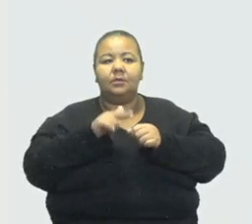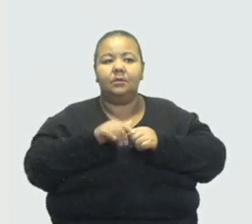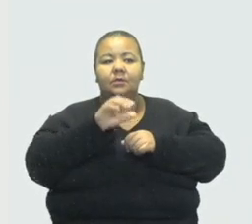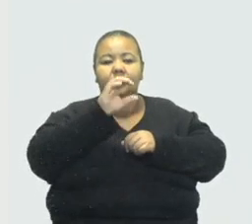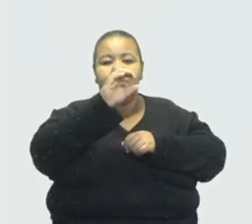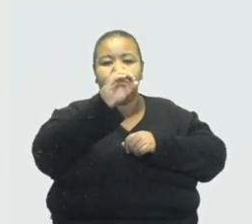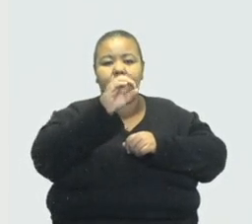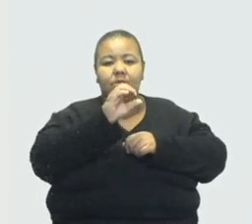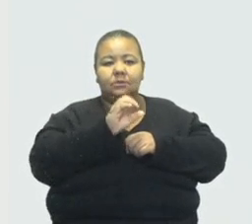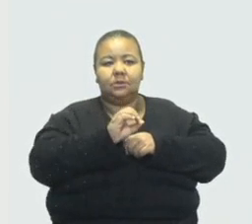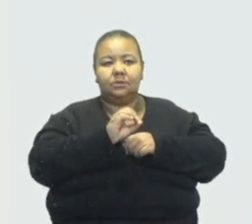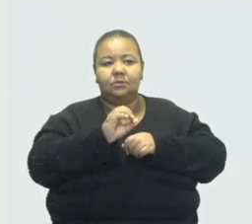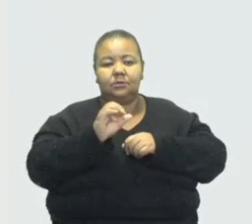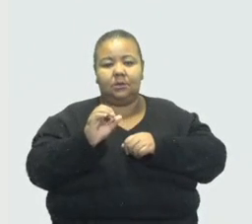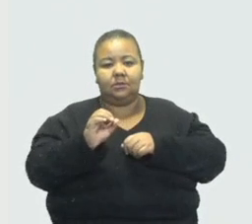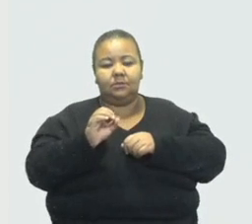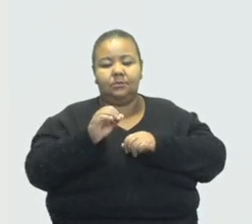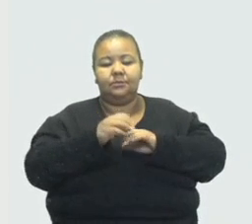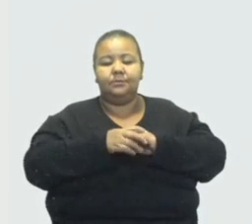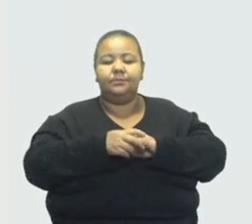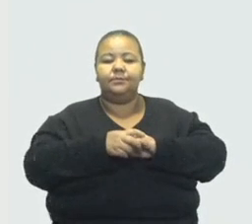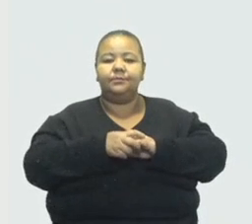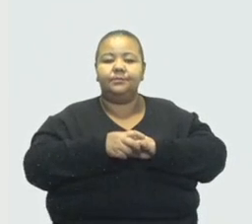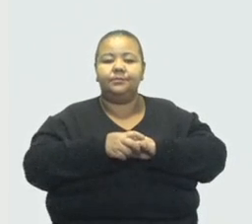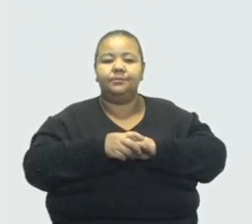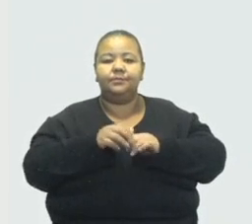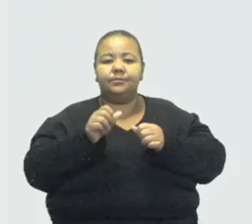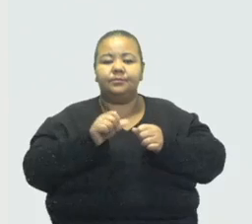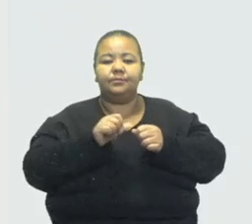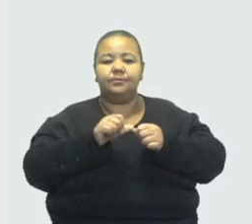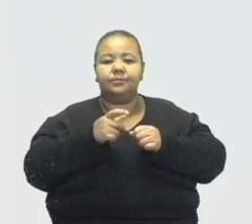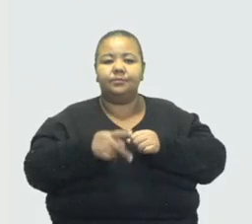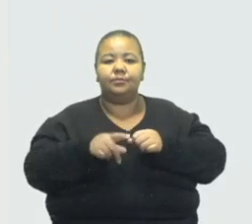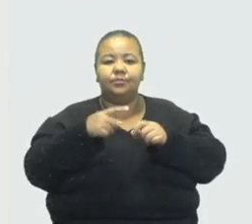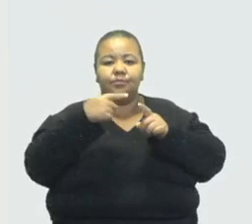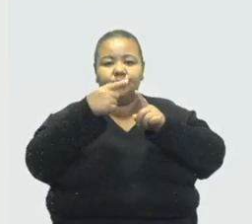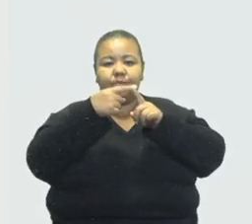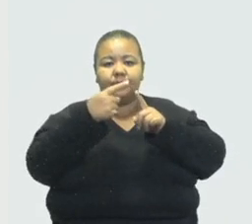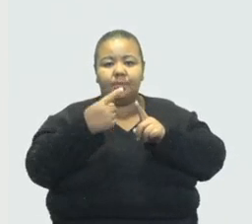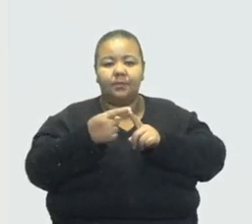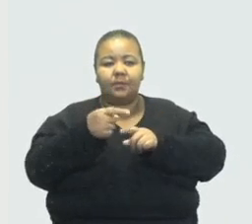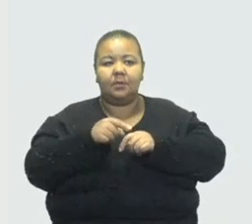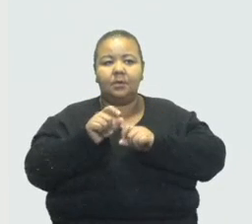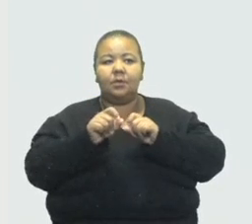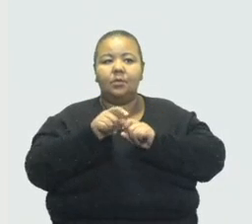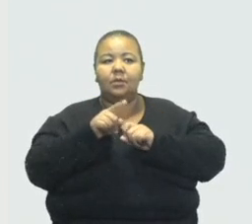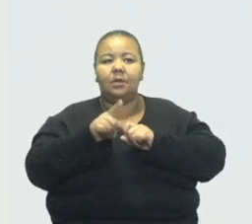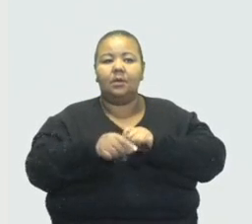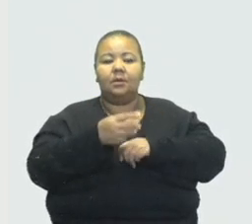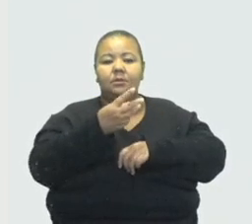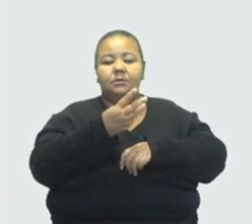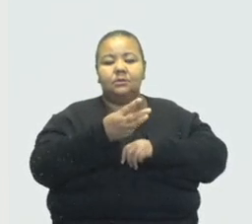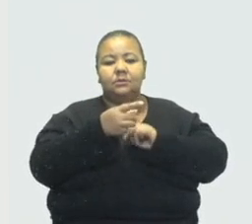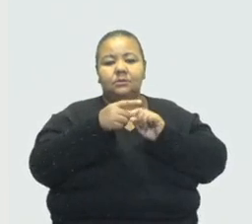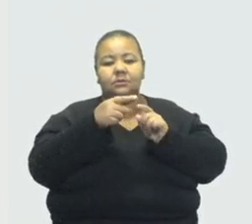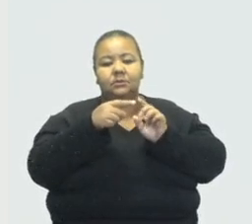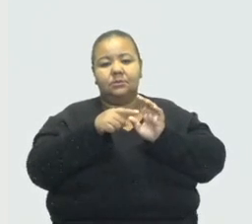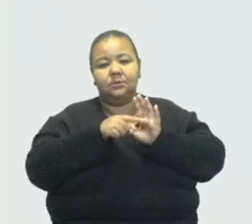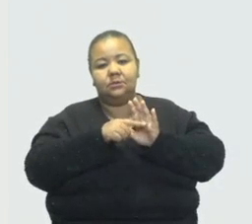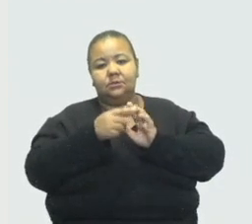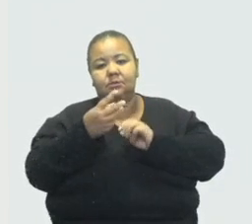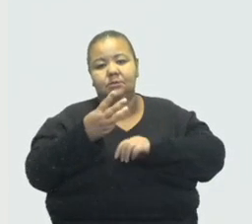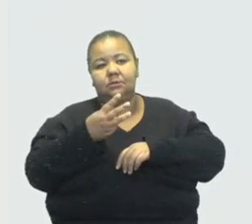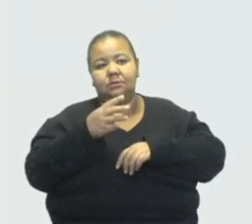deixar nulos os nossos valores. Realizando essas operações, a gente vai ter o quê? 3 menos